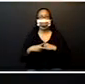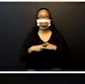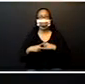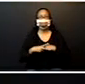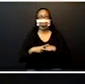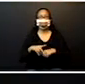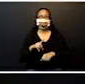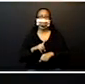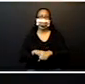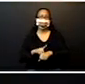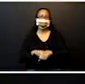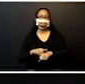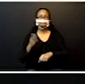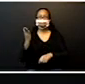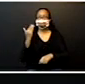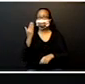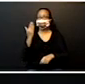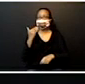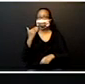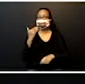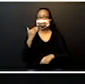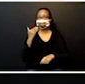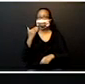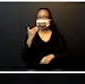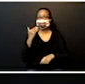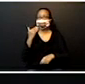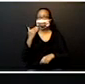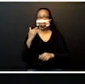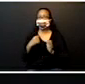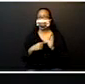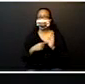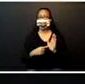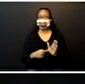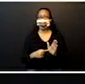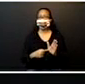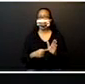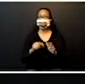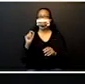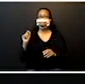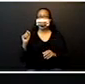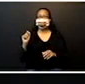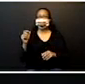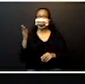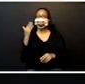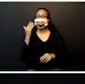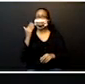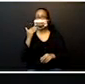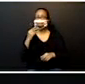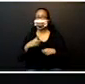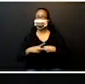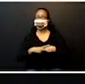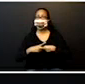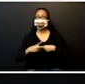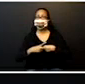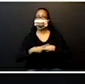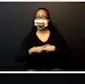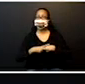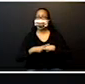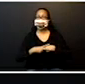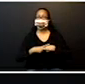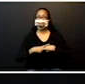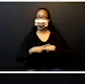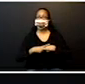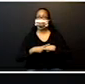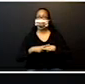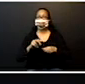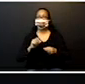de comer, comer. Não é uma ação que nós fazemos? Comer. Então, esse é um verbo de ação.